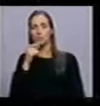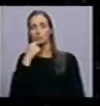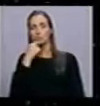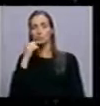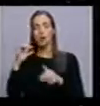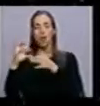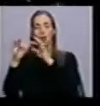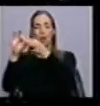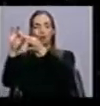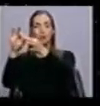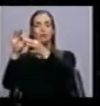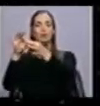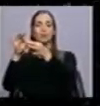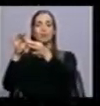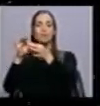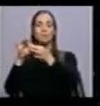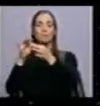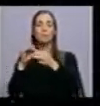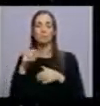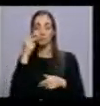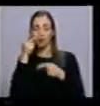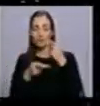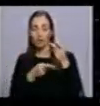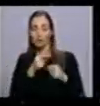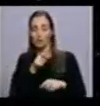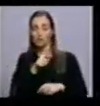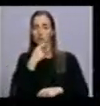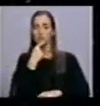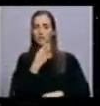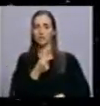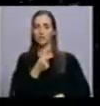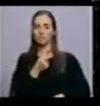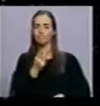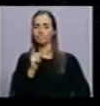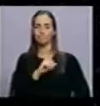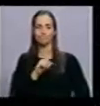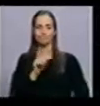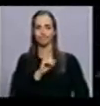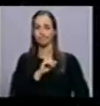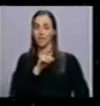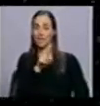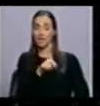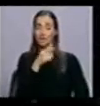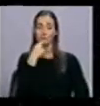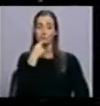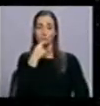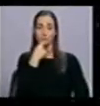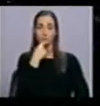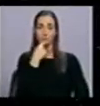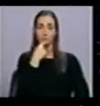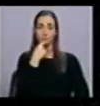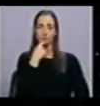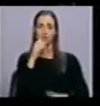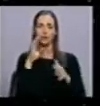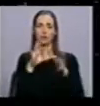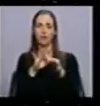dos meteoritos. Essa análise do isótopo de oxigênio veio dizer que, não, este meteorito não